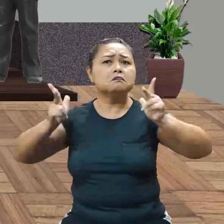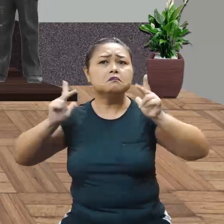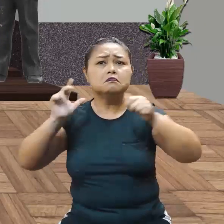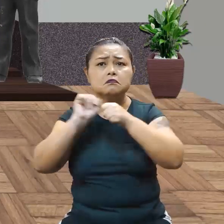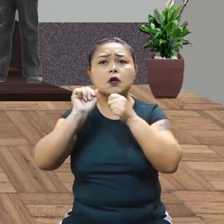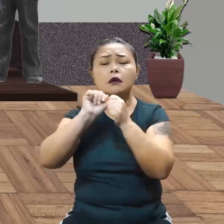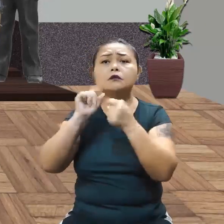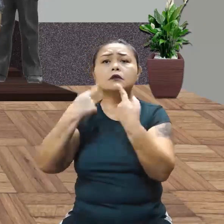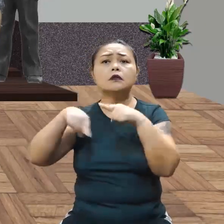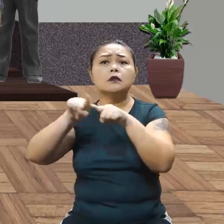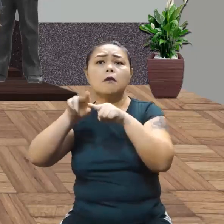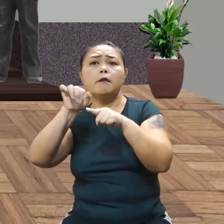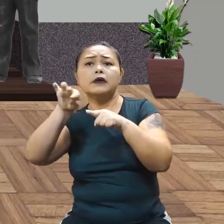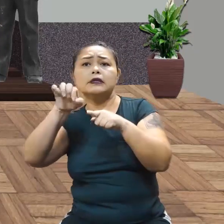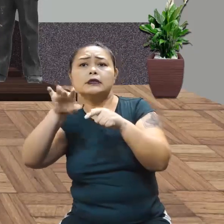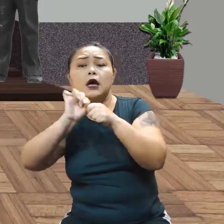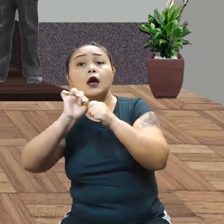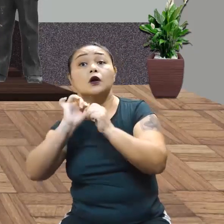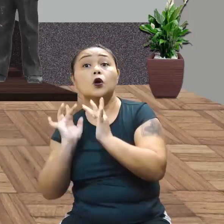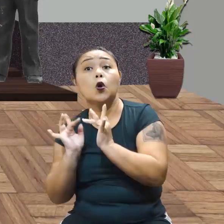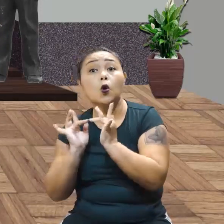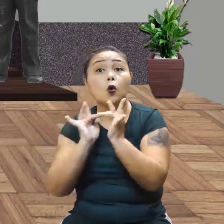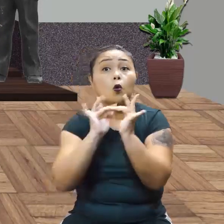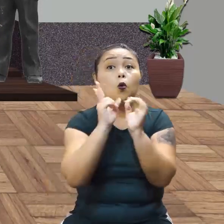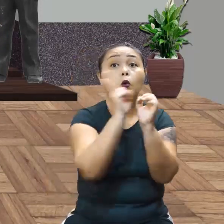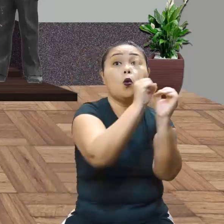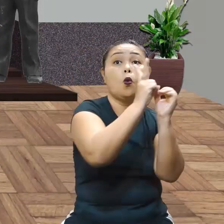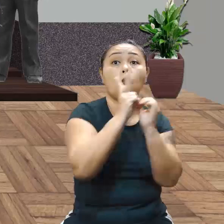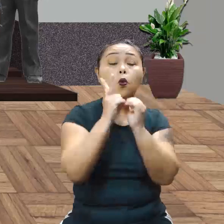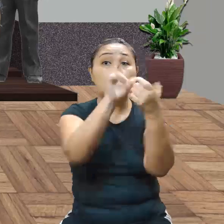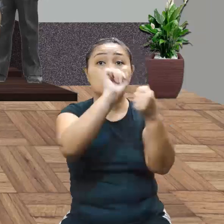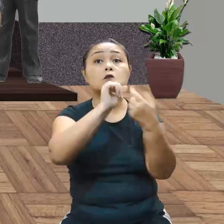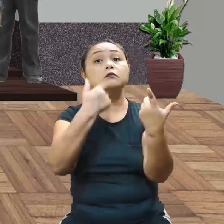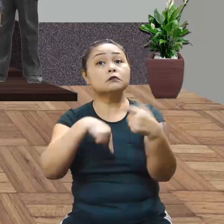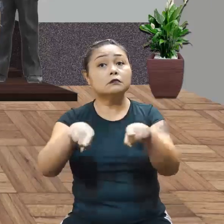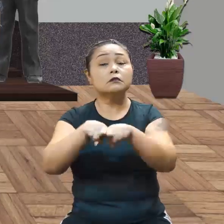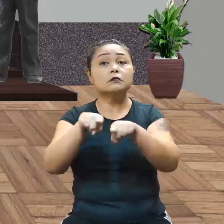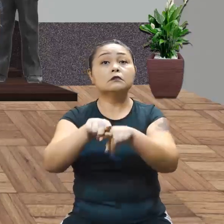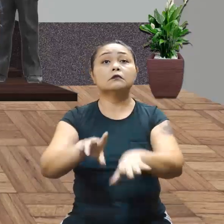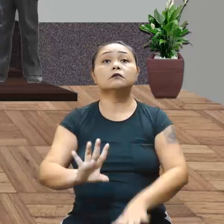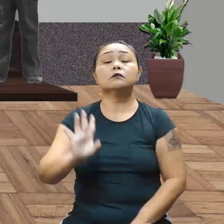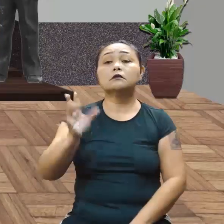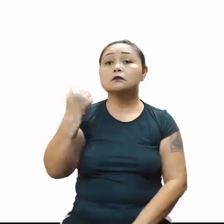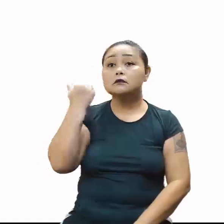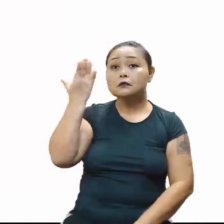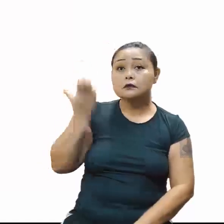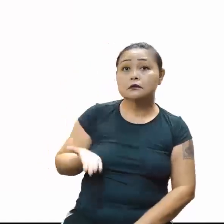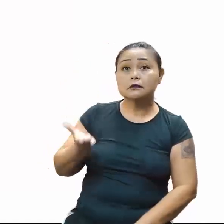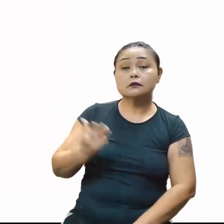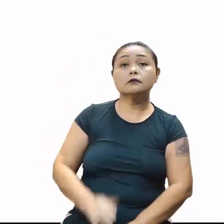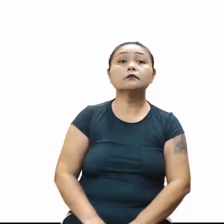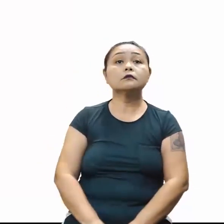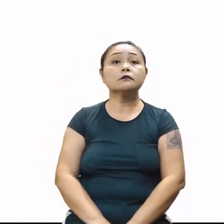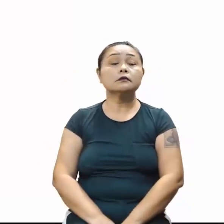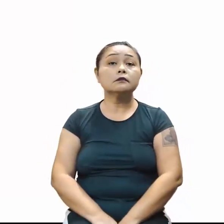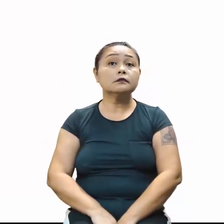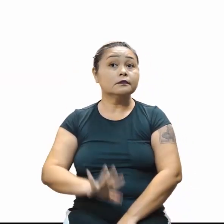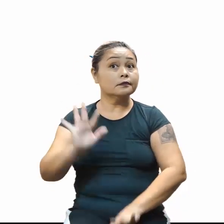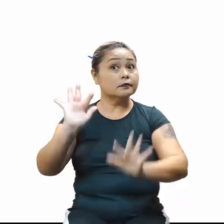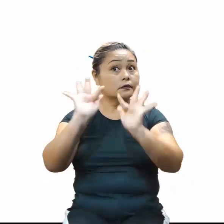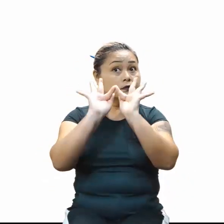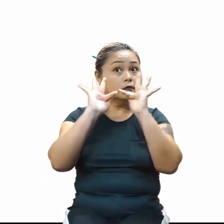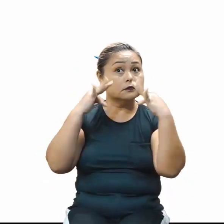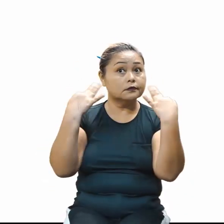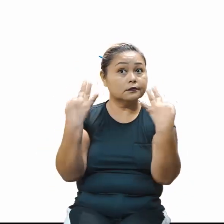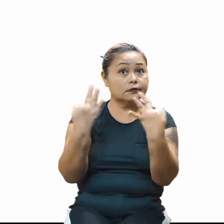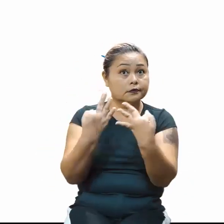grande sertanista. Rondon era um grande indigenista. Na tela. Sua